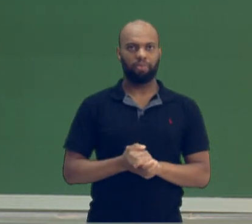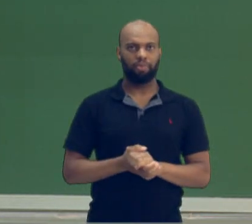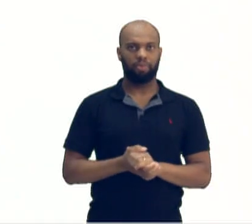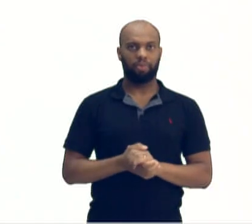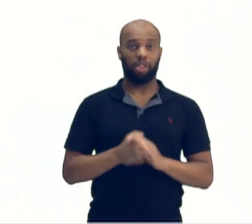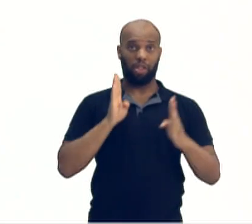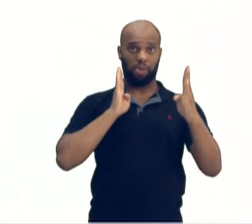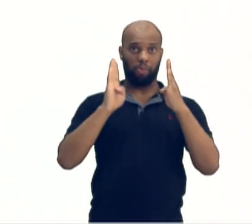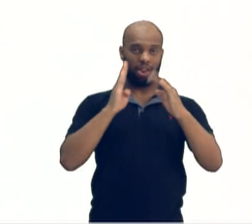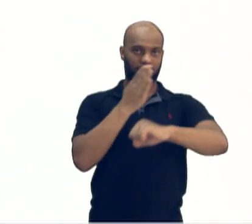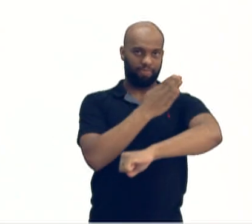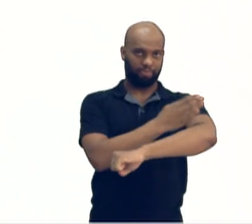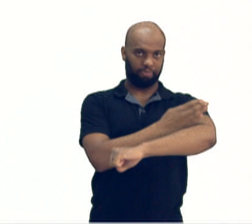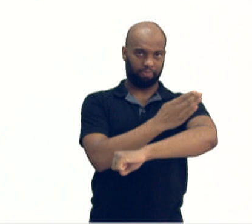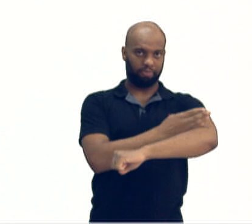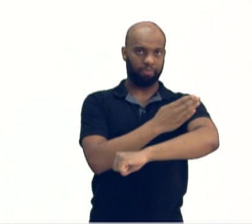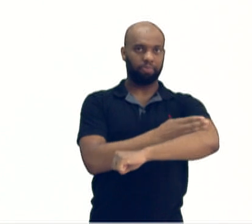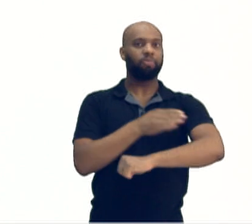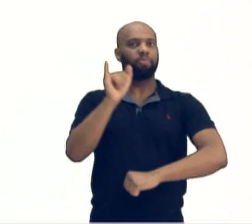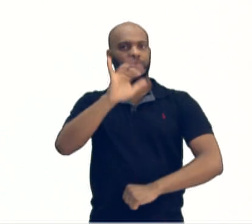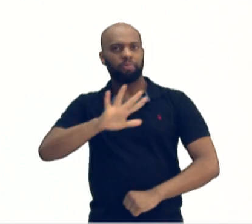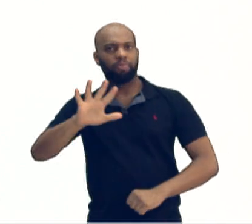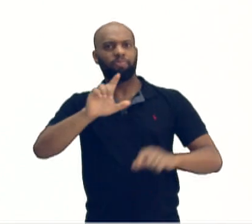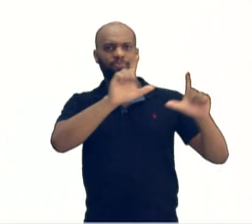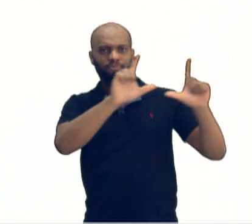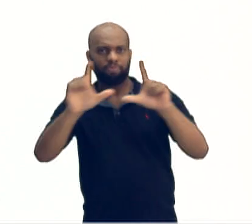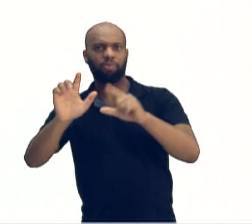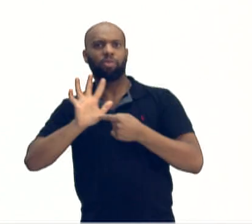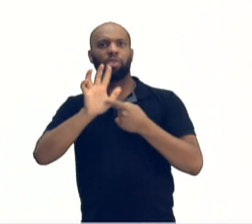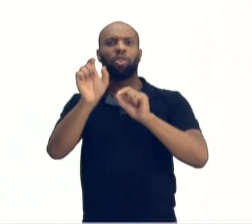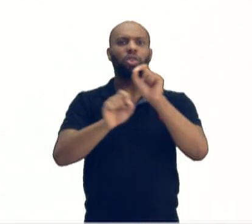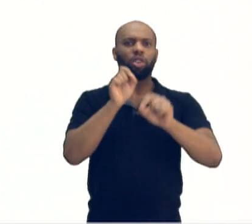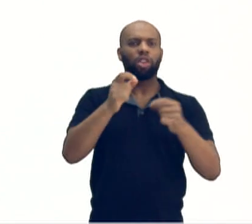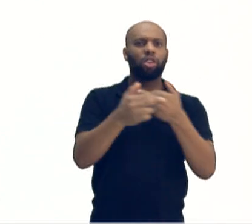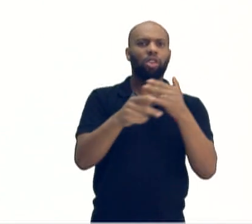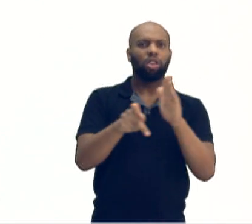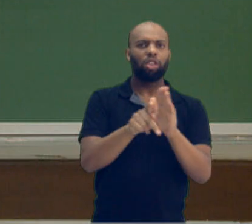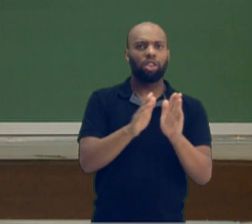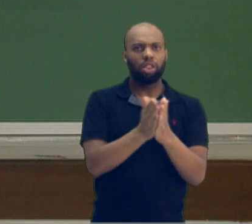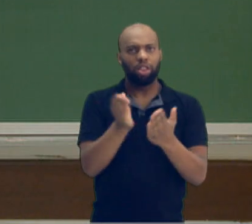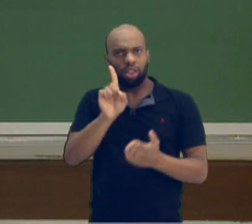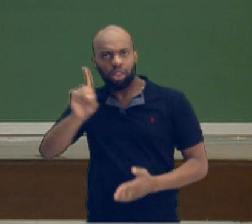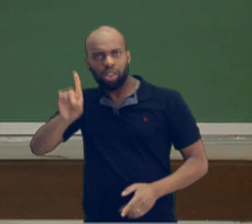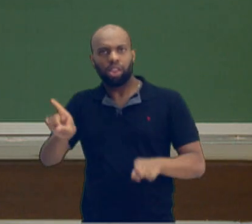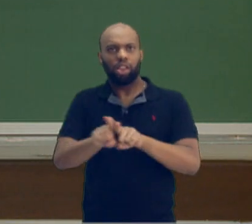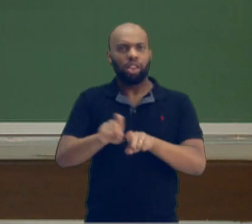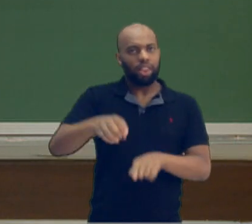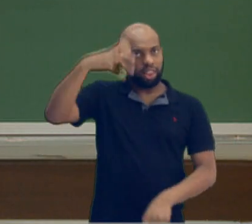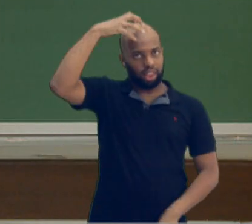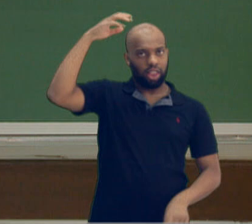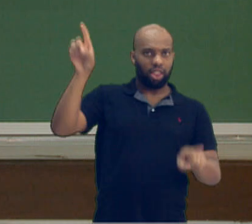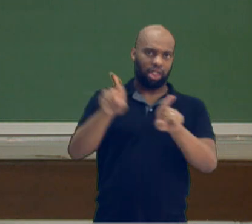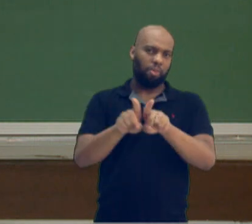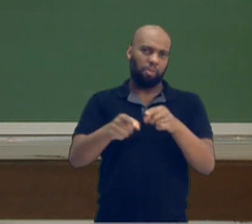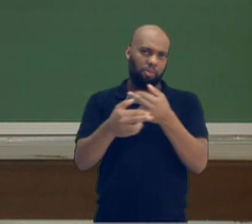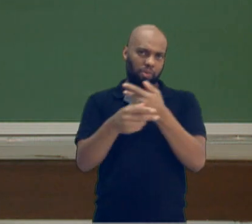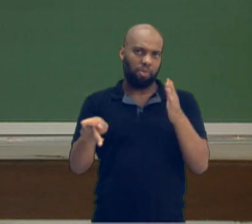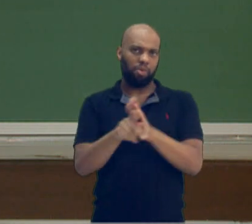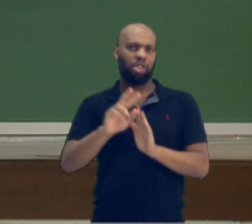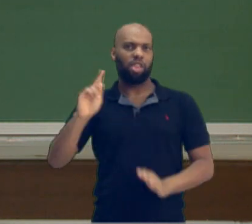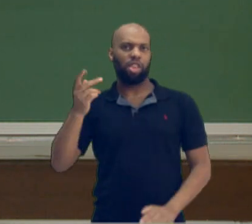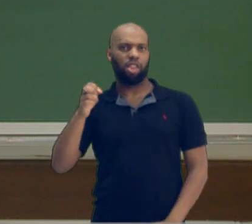Na Idade Média, as obras contavam a história de passagens bíblicas, de reis e heróis, né, que a professora falou aqui. Então, para retratar as